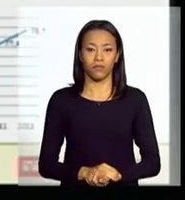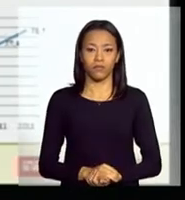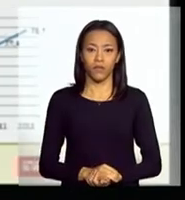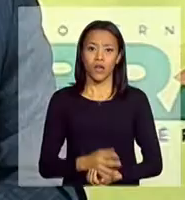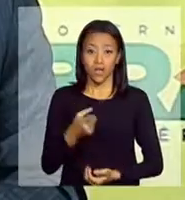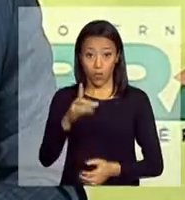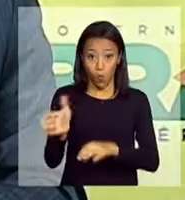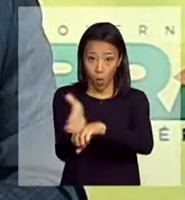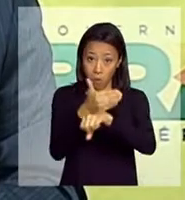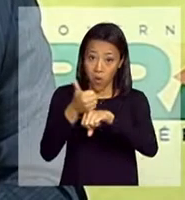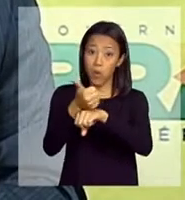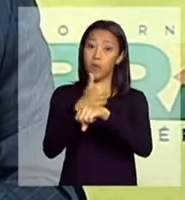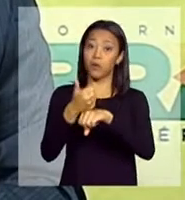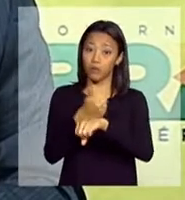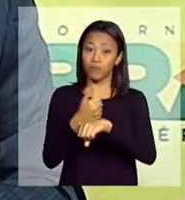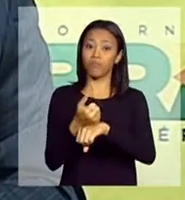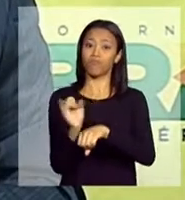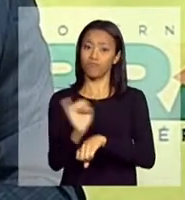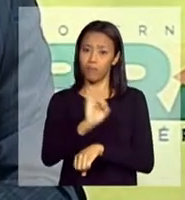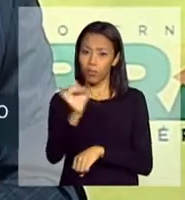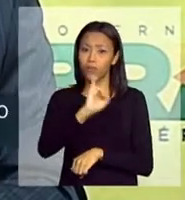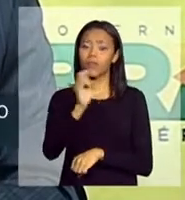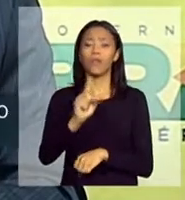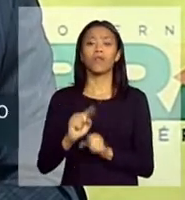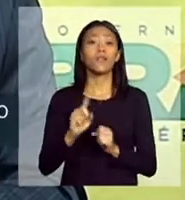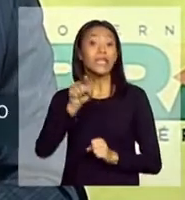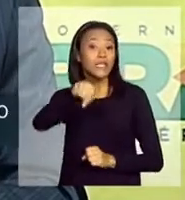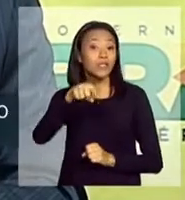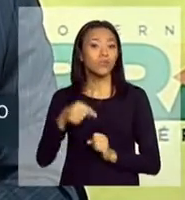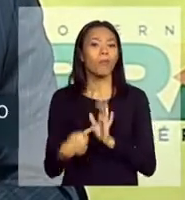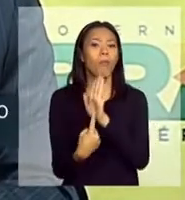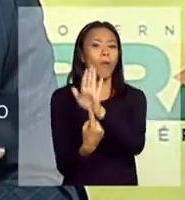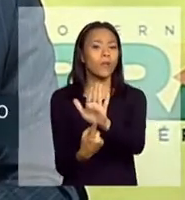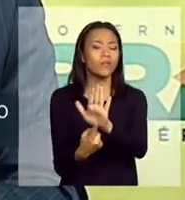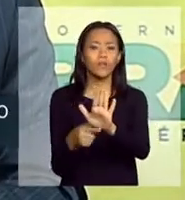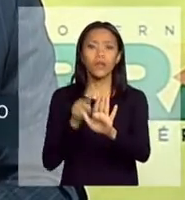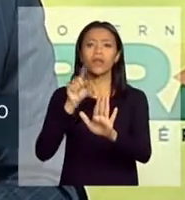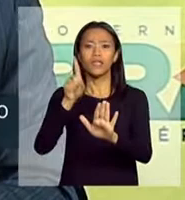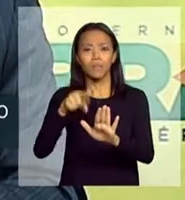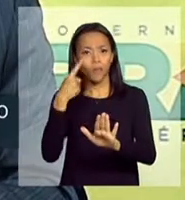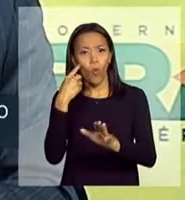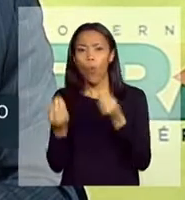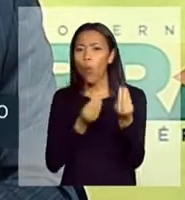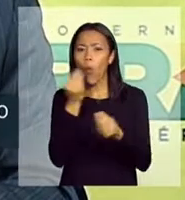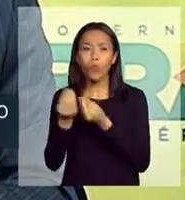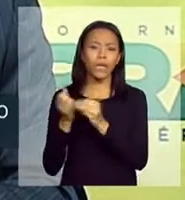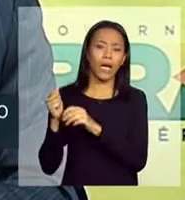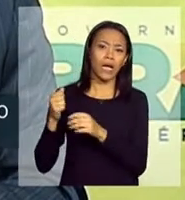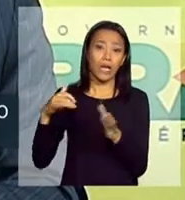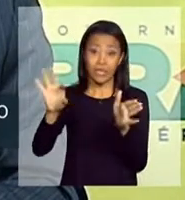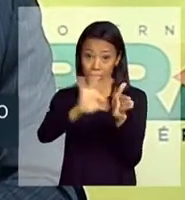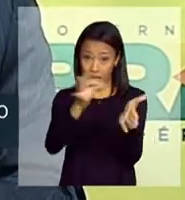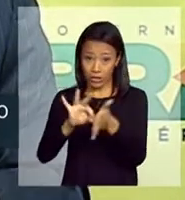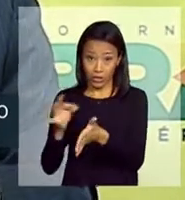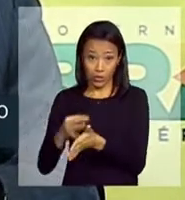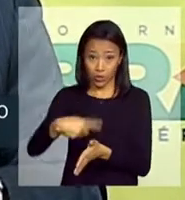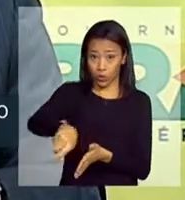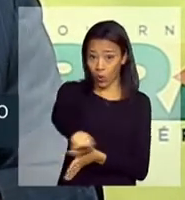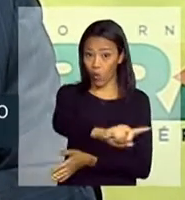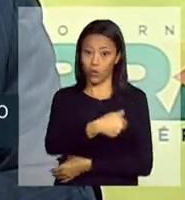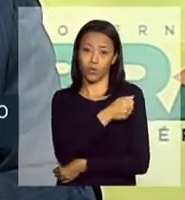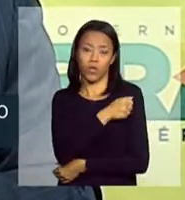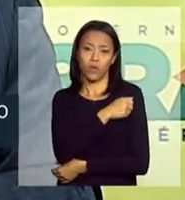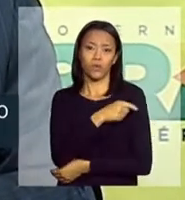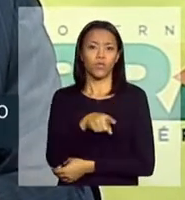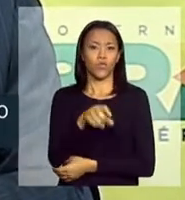uma melhora significativa que é o indicador é uma outra forma de ver o fluxo 88,2 por cento das crianças estão